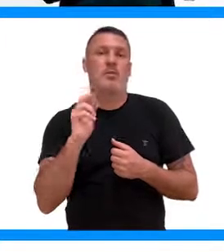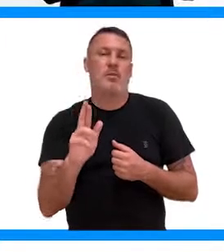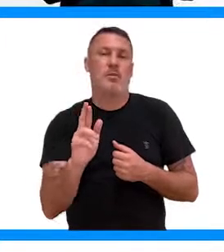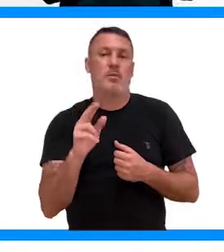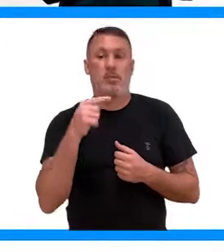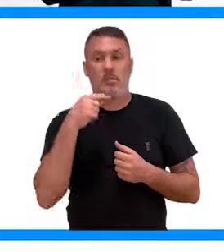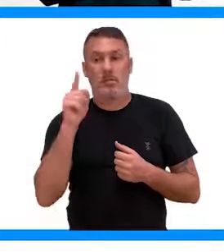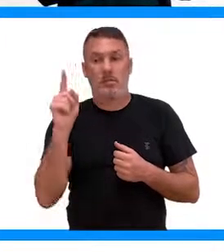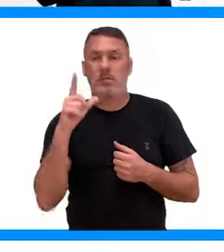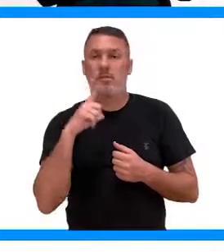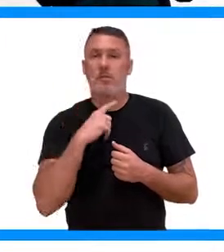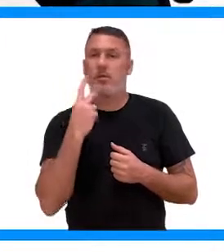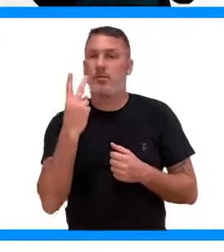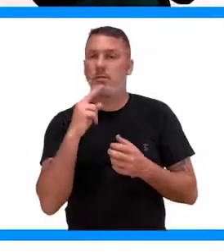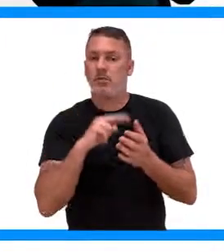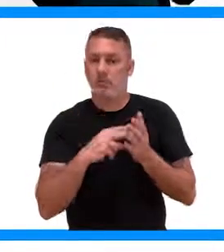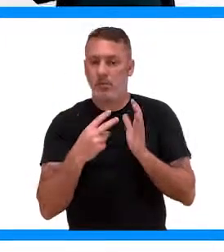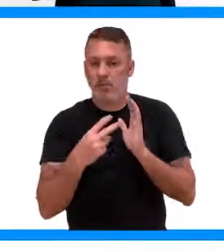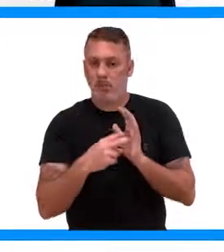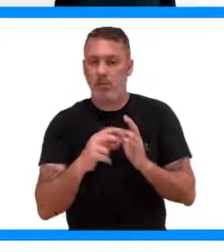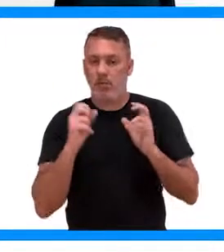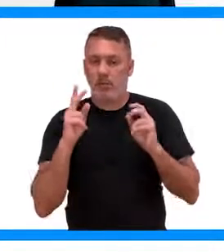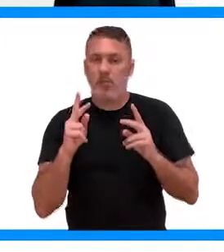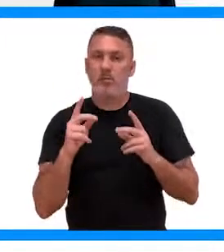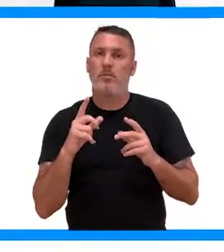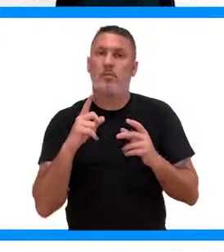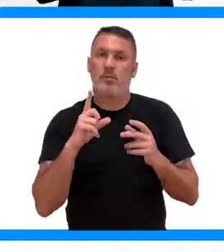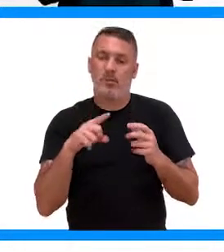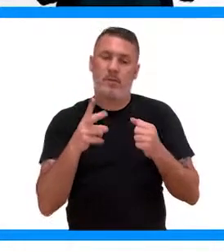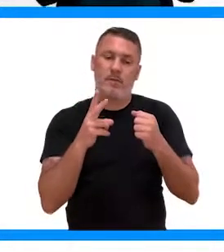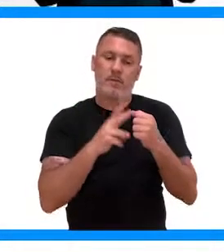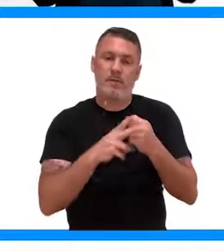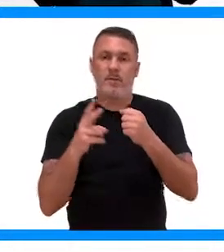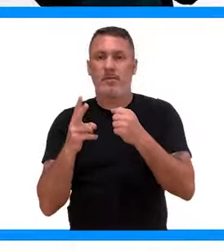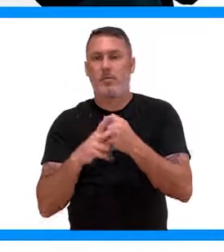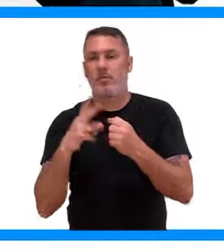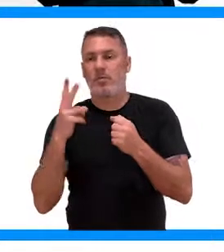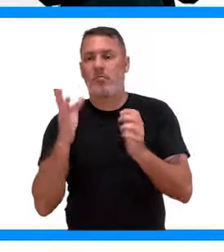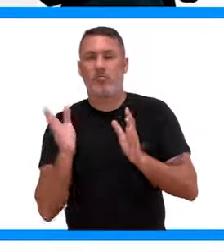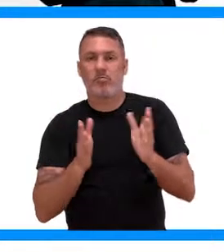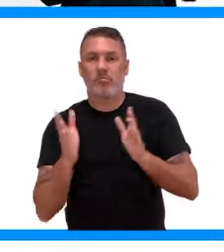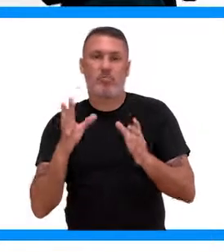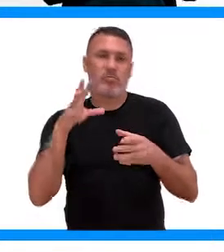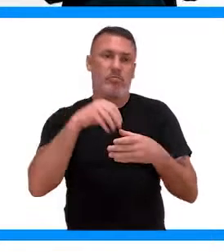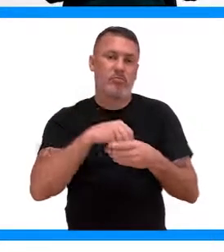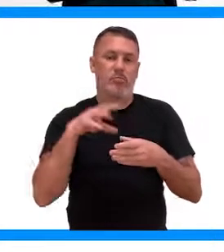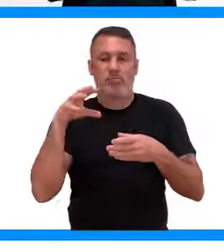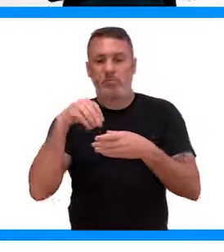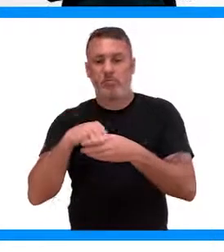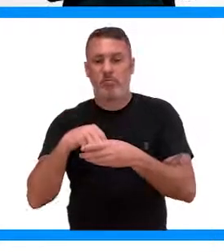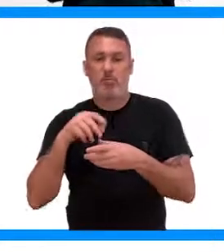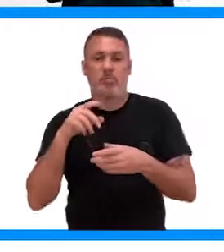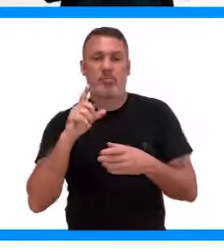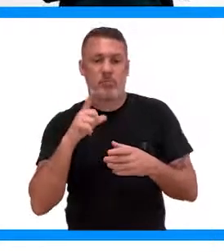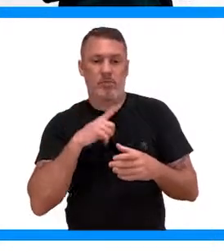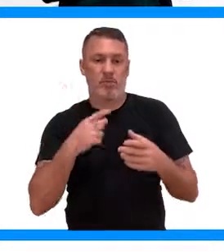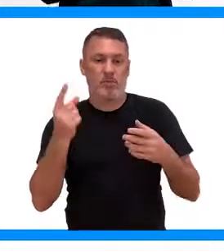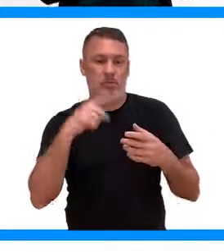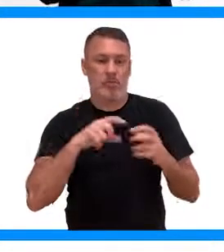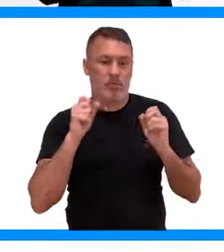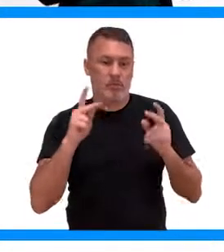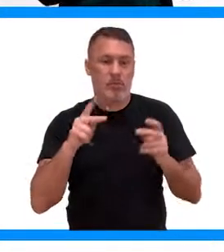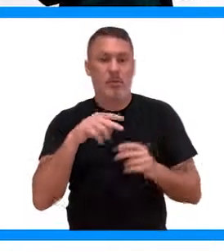saber. Então, se com acento tem dois significados. Pode ser do verbo saber, que é sei, e pode ser do verbo ser